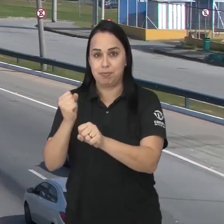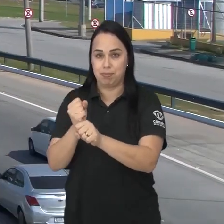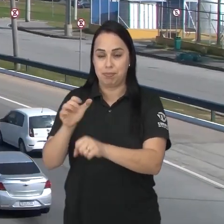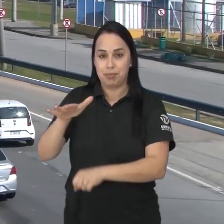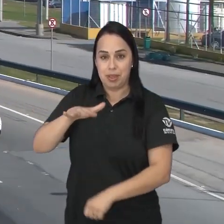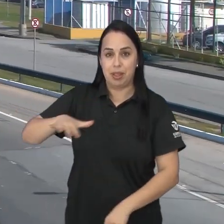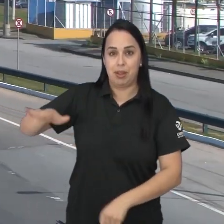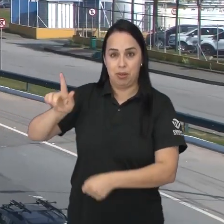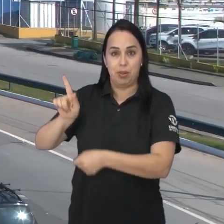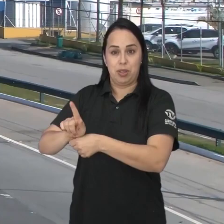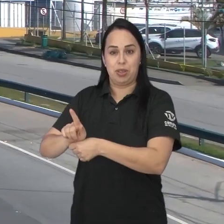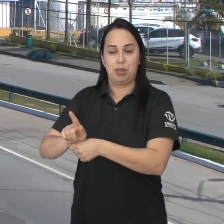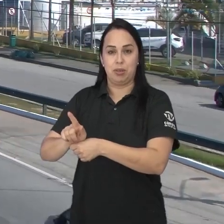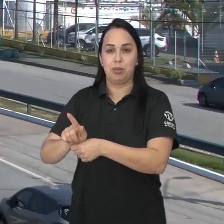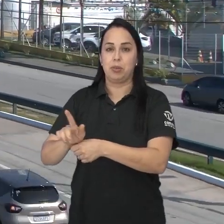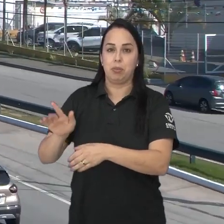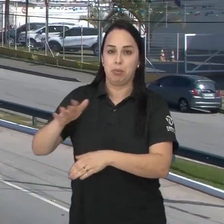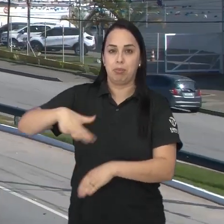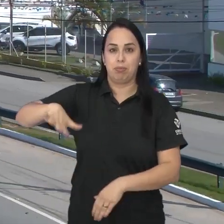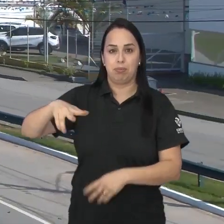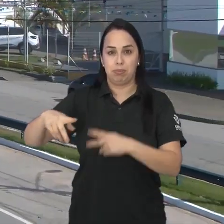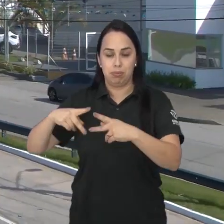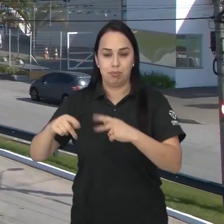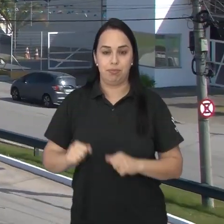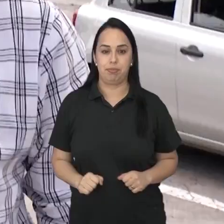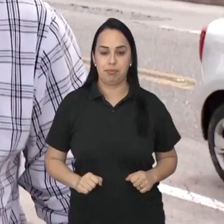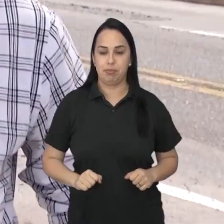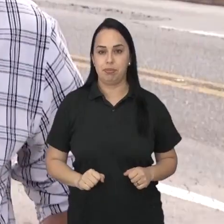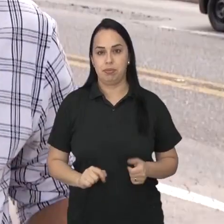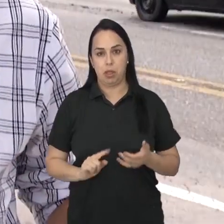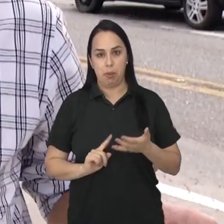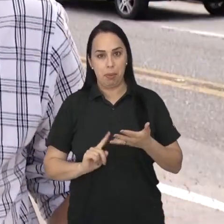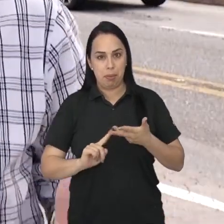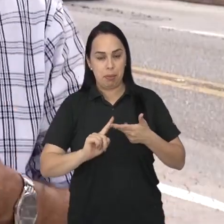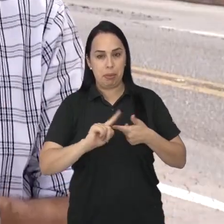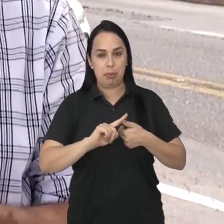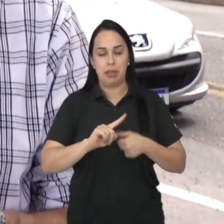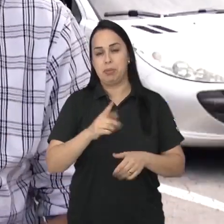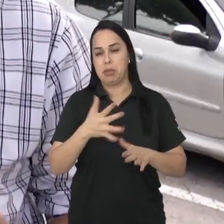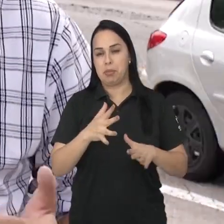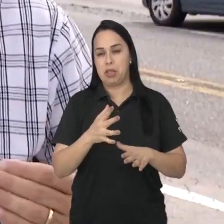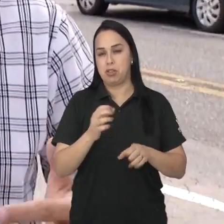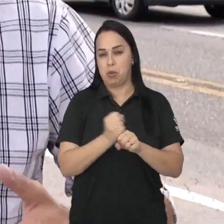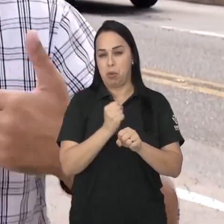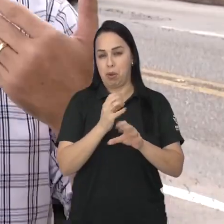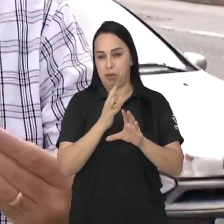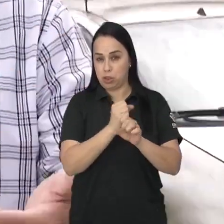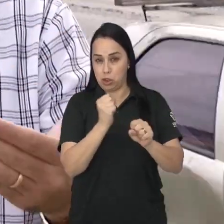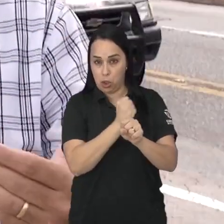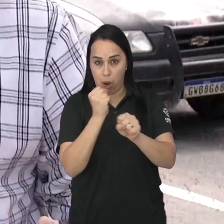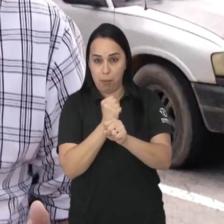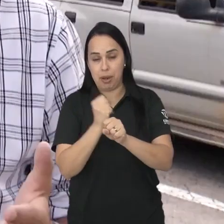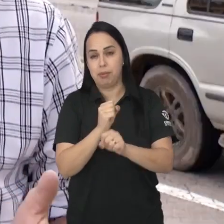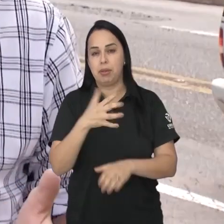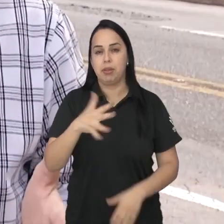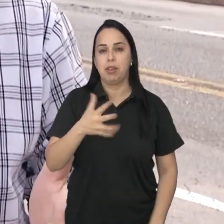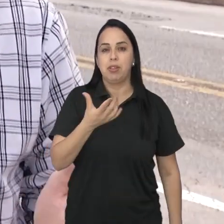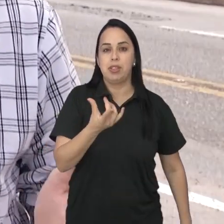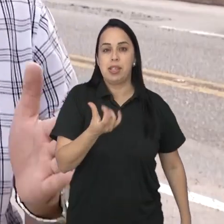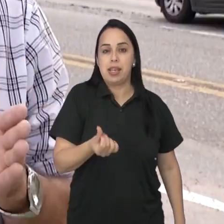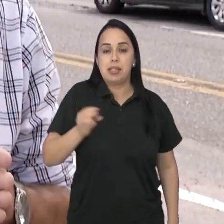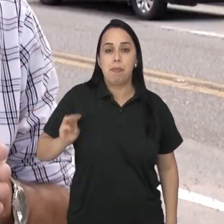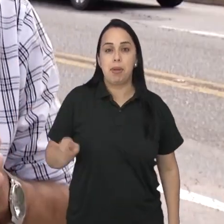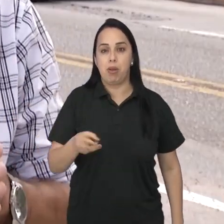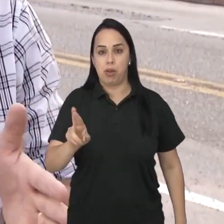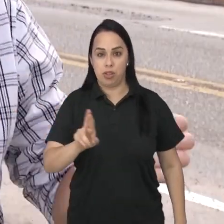obras estão incluídas no plano da atual gestão do município. Na verdade, a gente está falando de um pacote de obras no valor aproximado de 16 milhões,